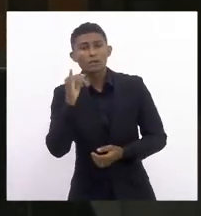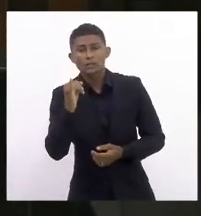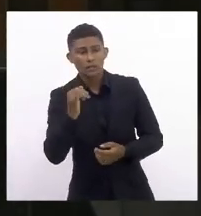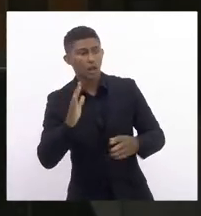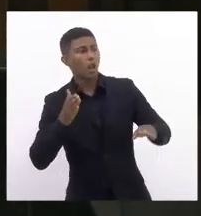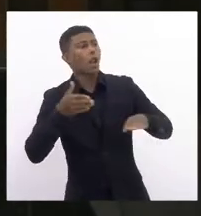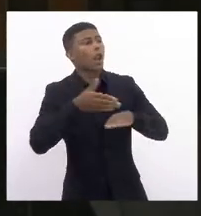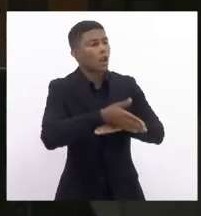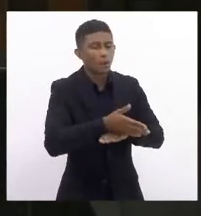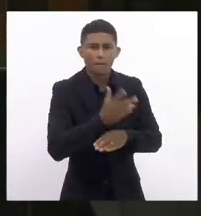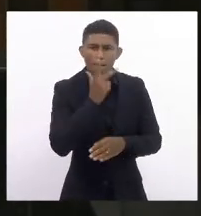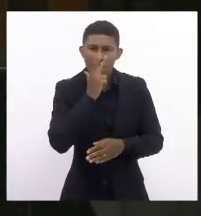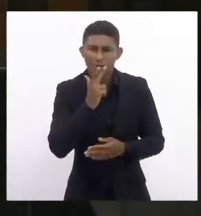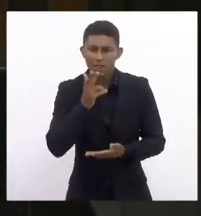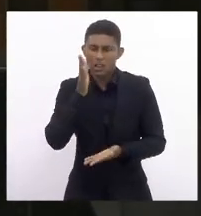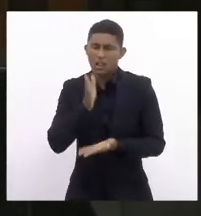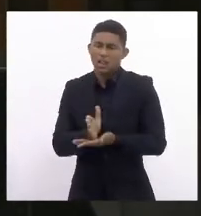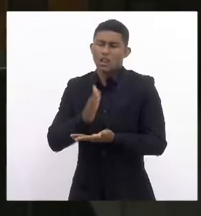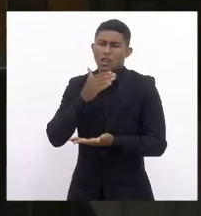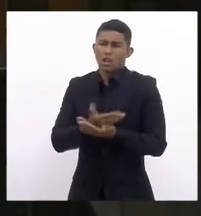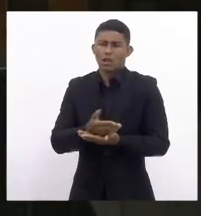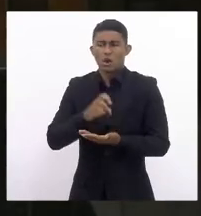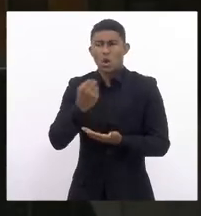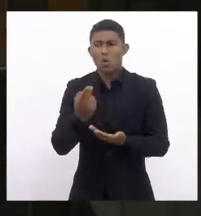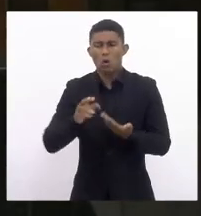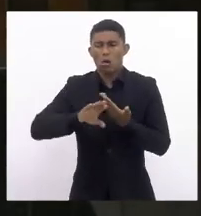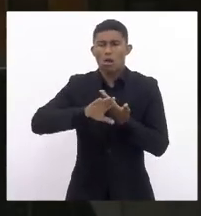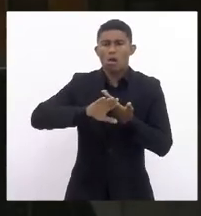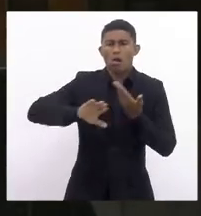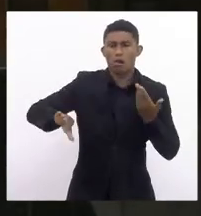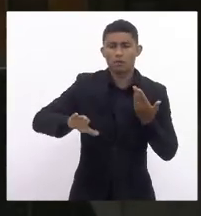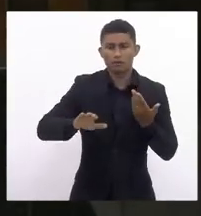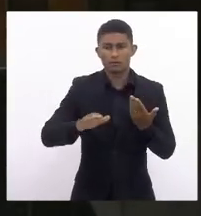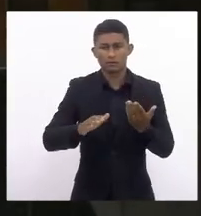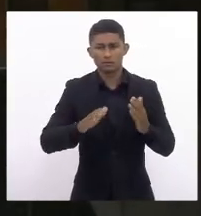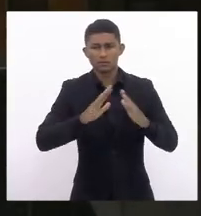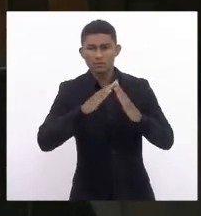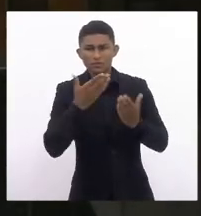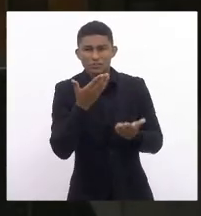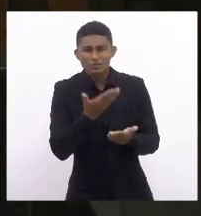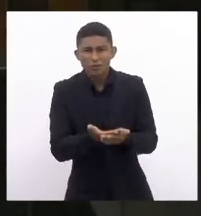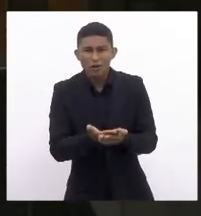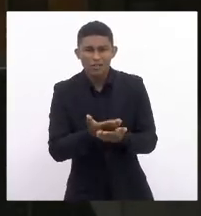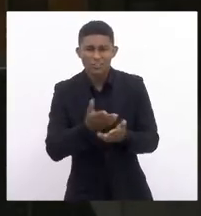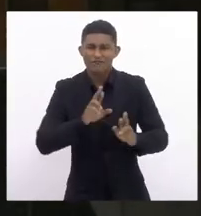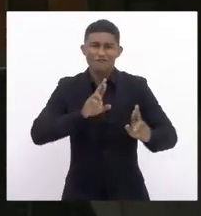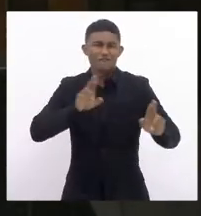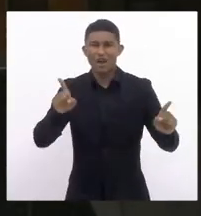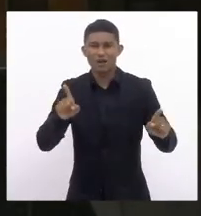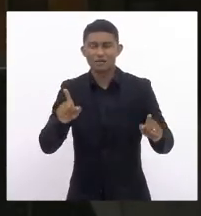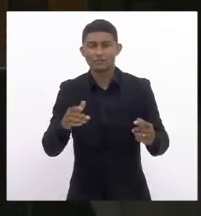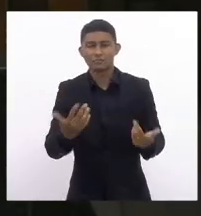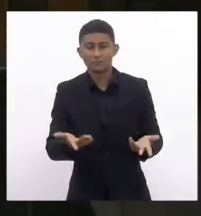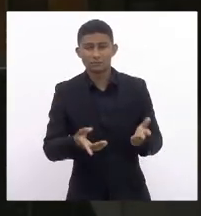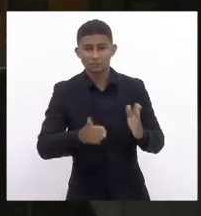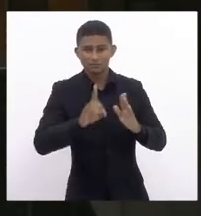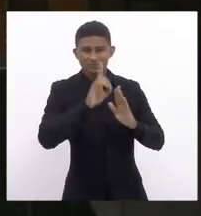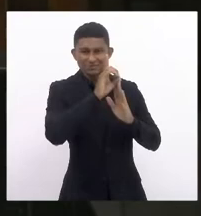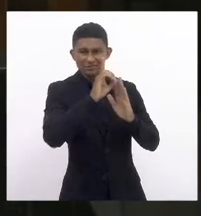segregada, cursando escolas especializadas. A gente tem, nas últimas décadas, avançado sobre a necessidade de